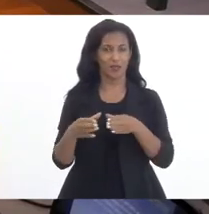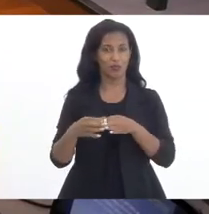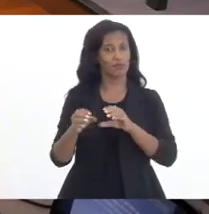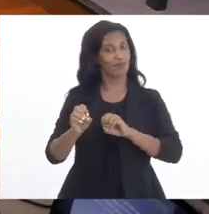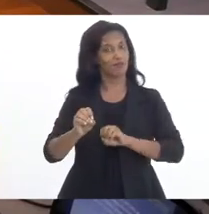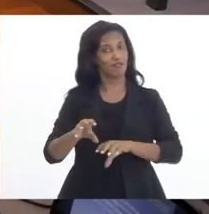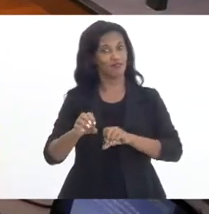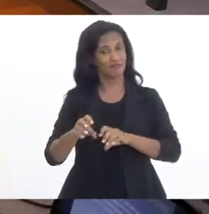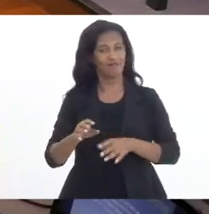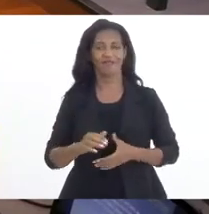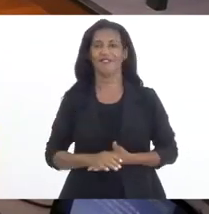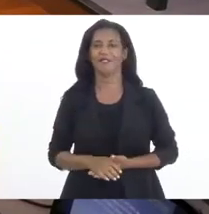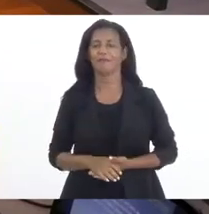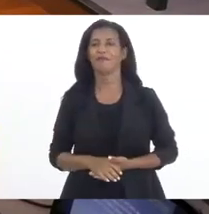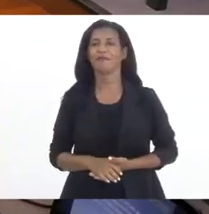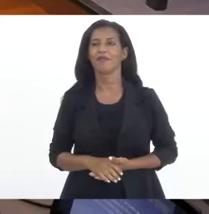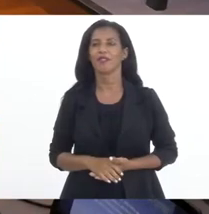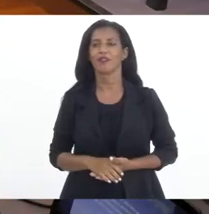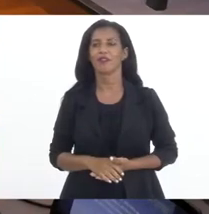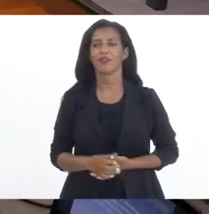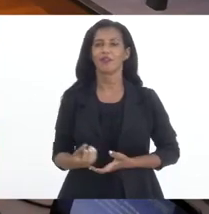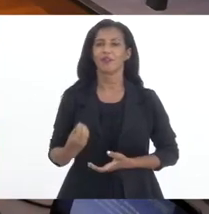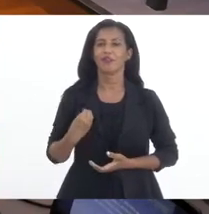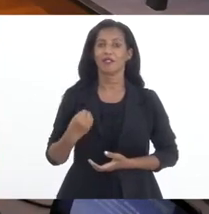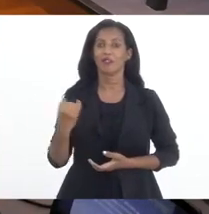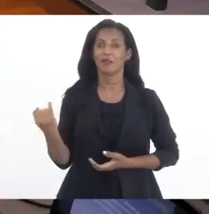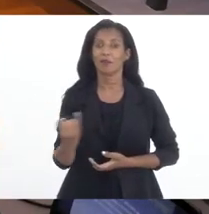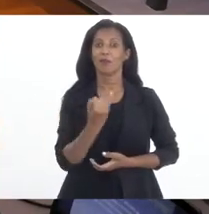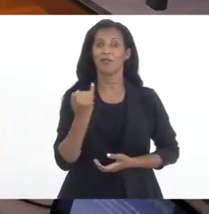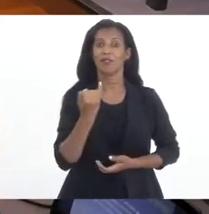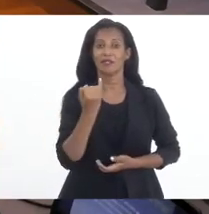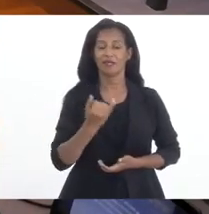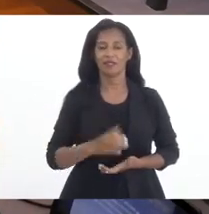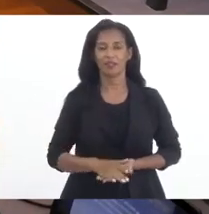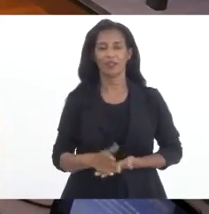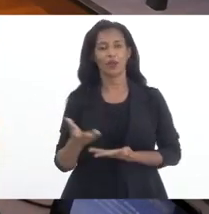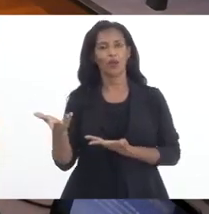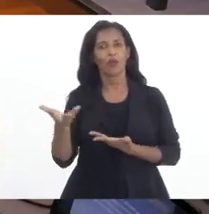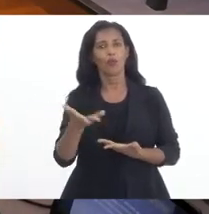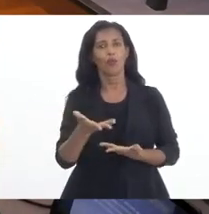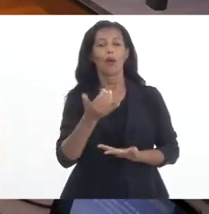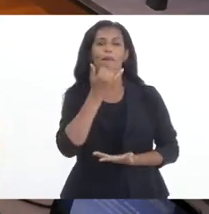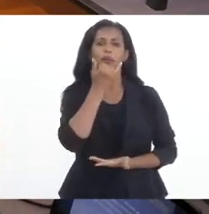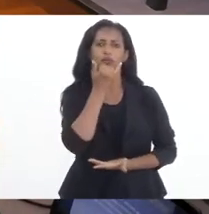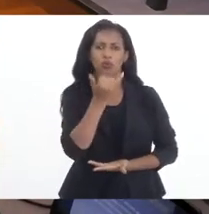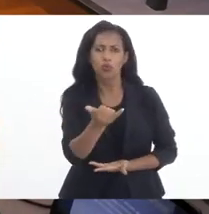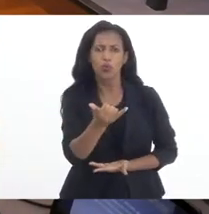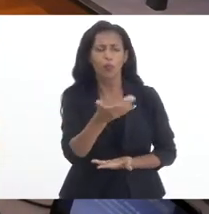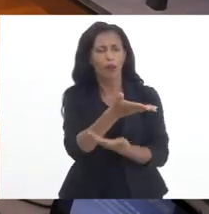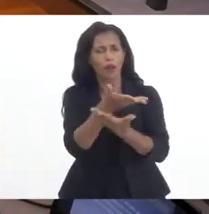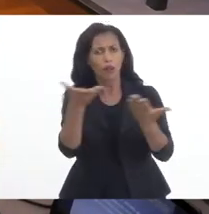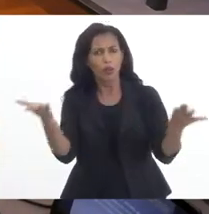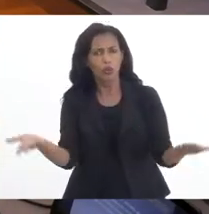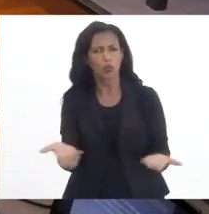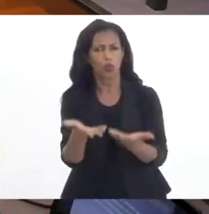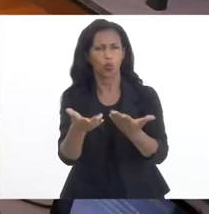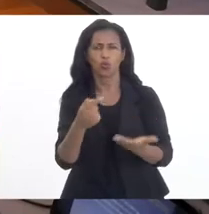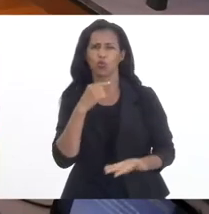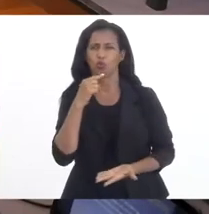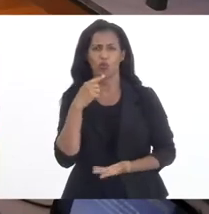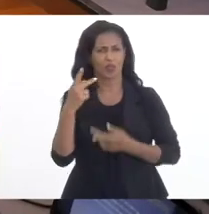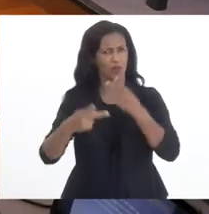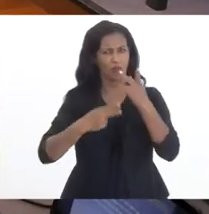Educação. Sua presença é sempre muito importante. Passa a palavra. Bom, quero pedir desculpas para todos e todas que não conseguiram fazer